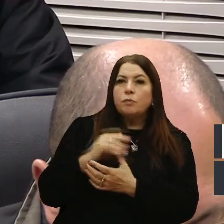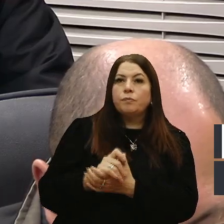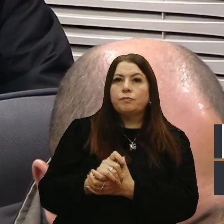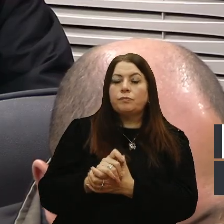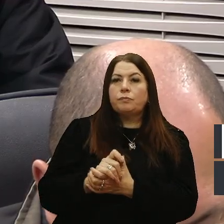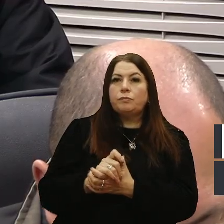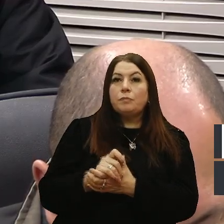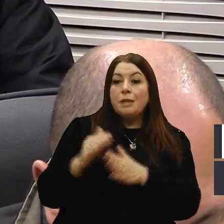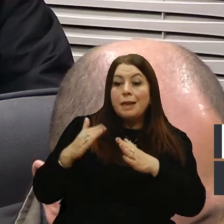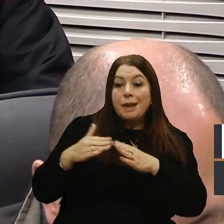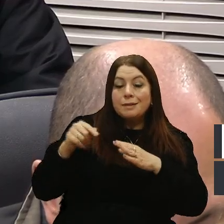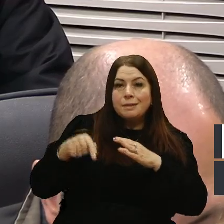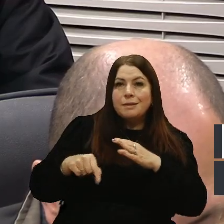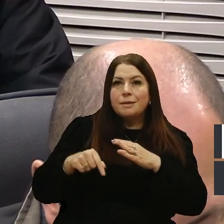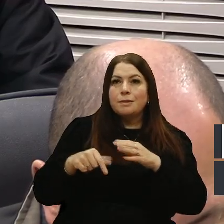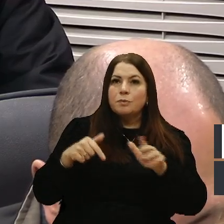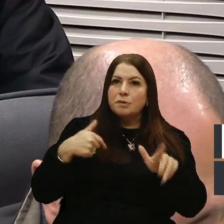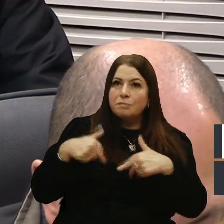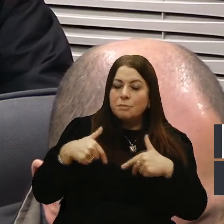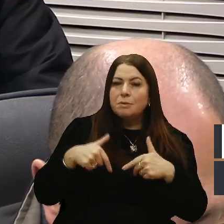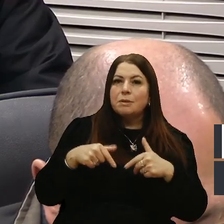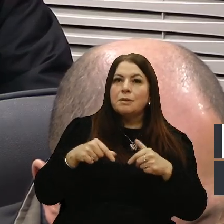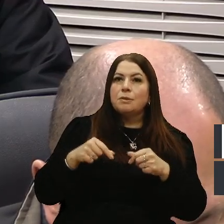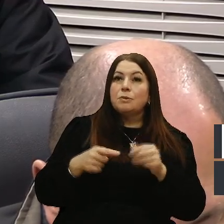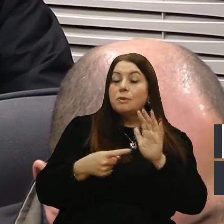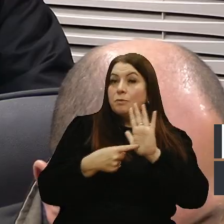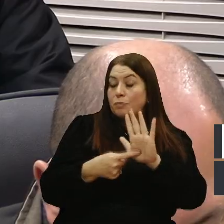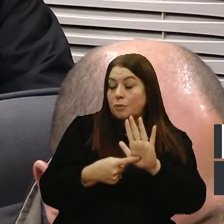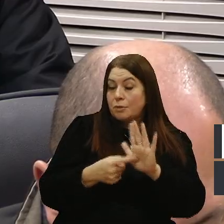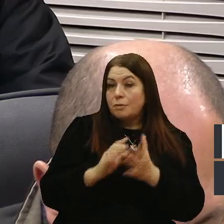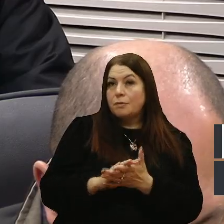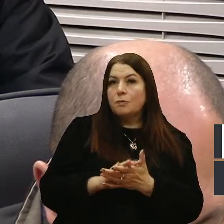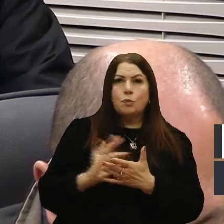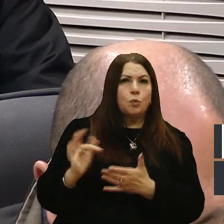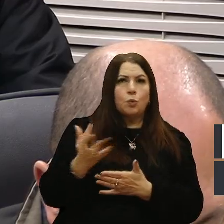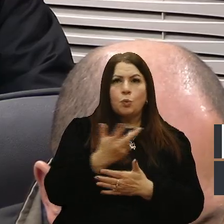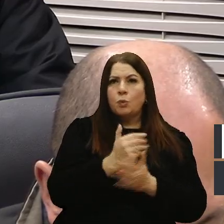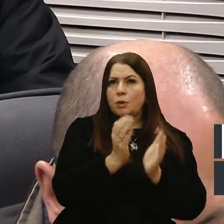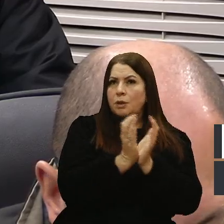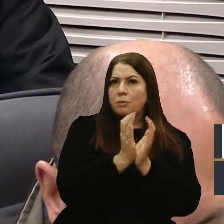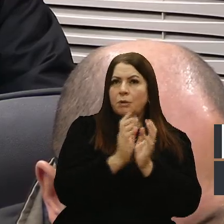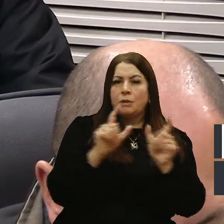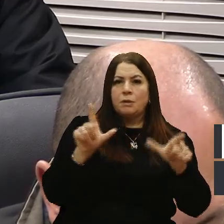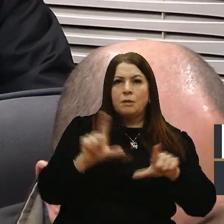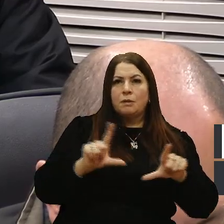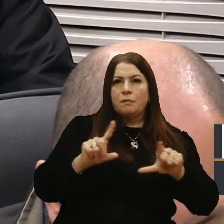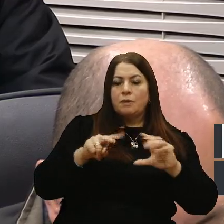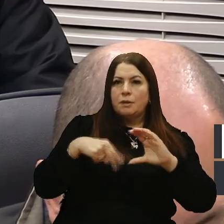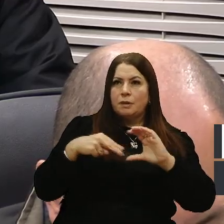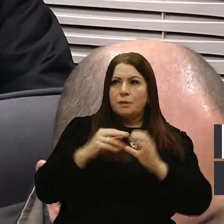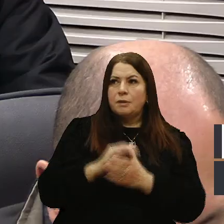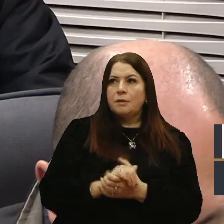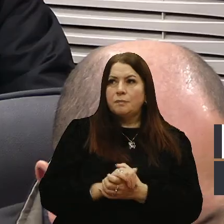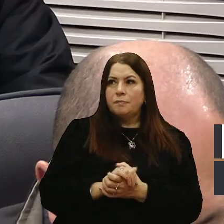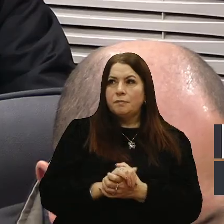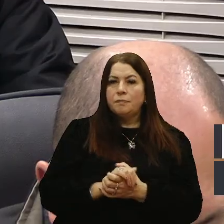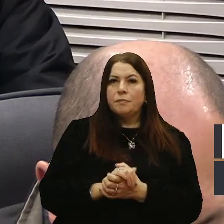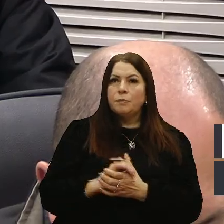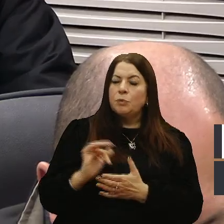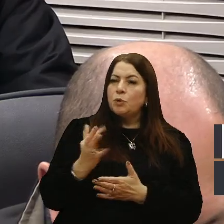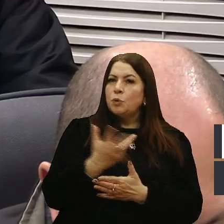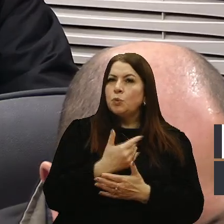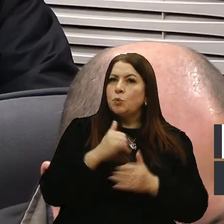a Casa Legislativa, os trabalhos que são prestados, a toda a equipe da TV Câmara, porque tudo